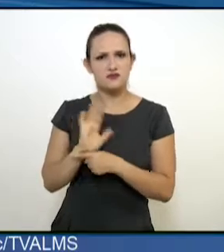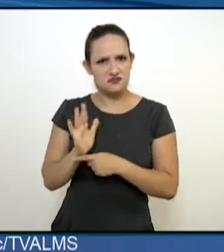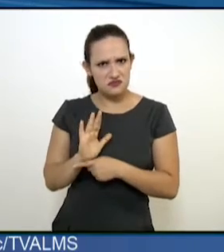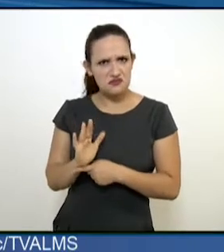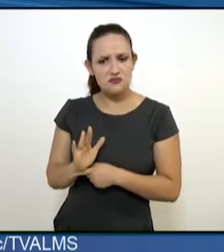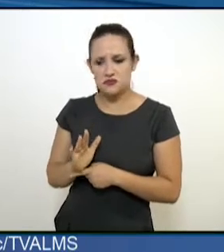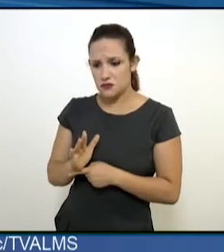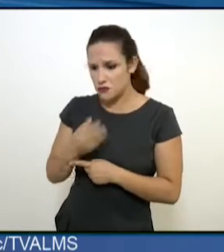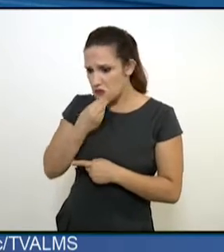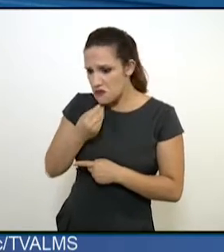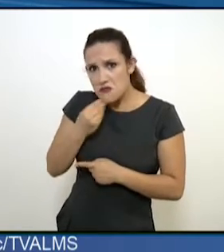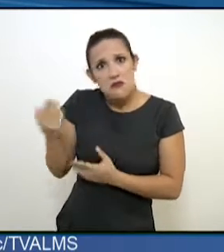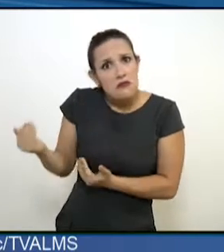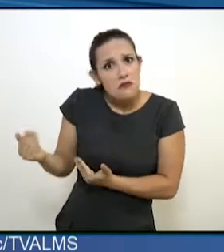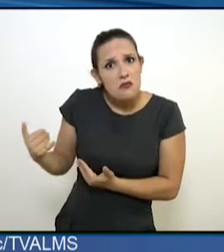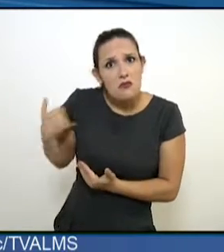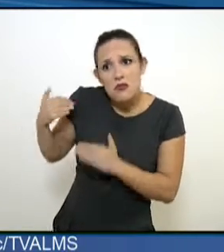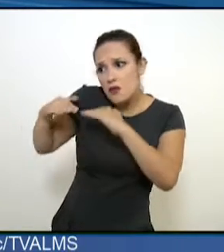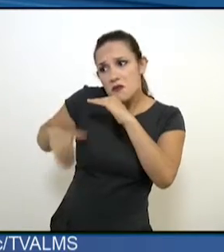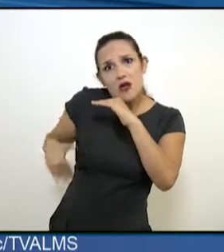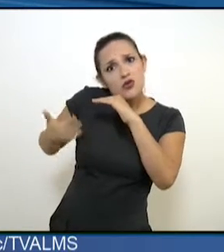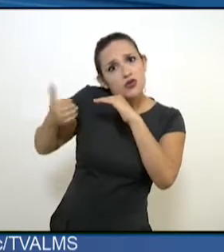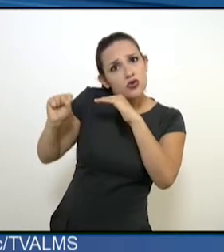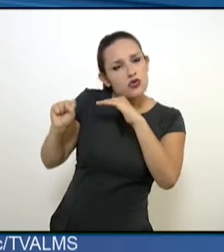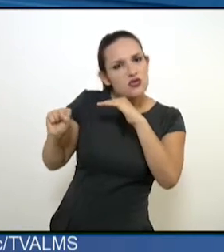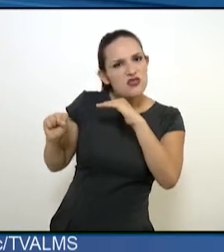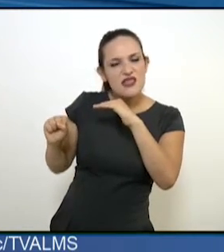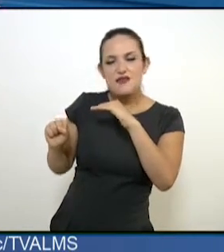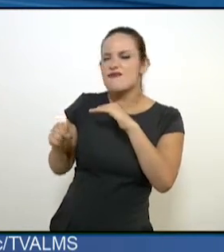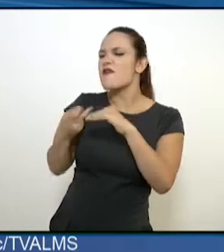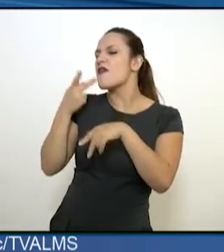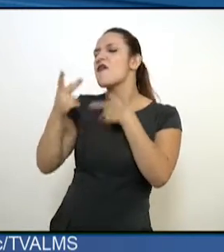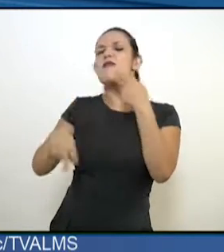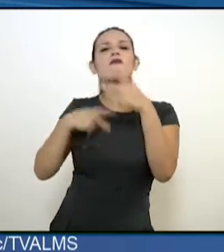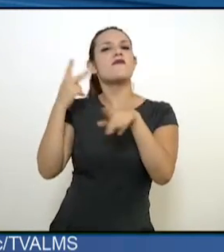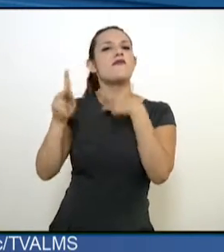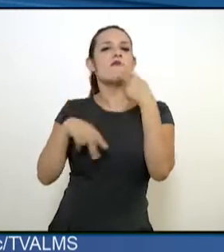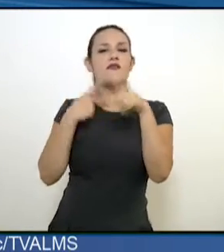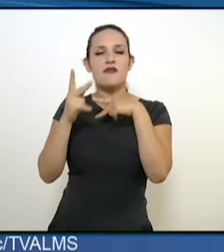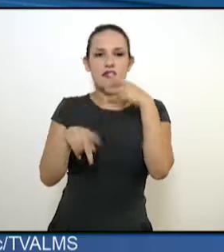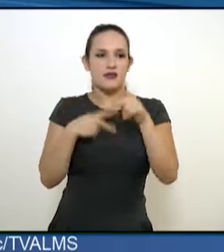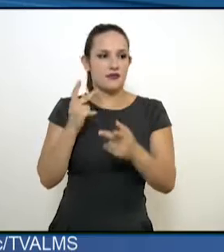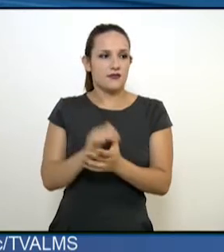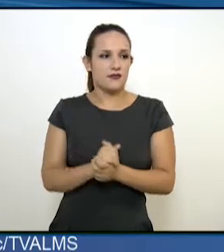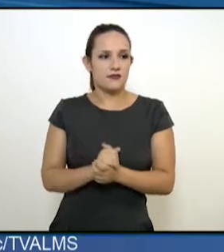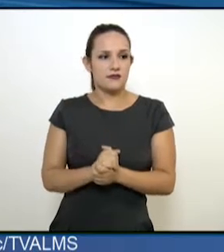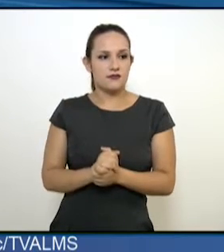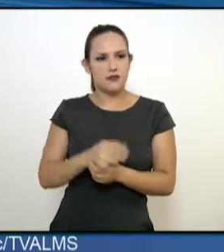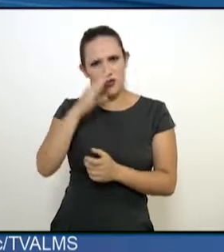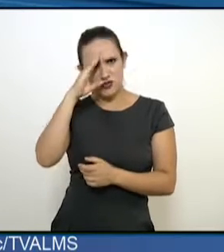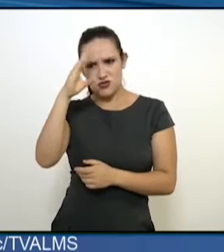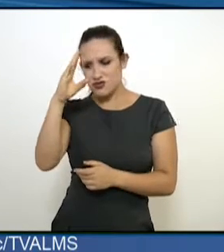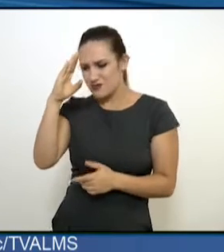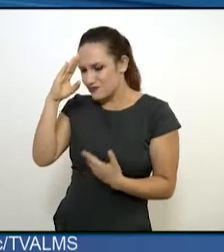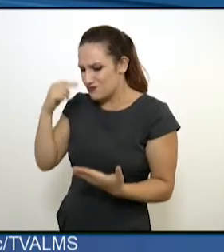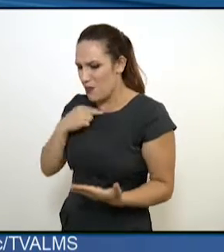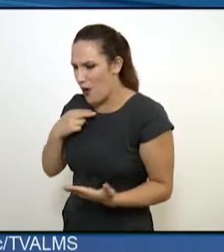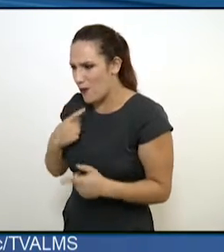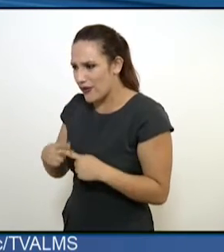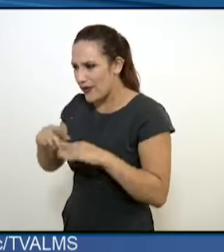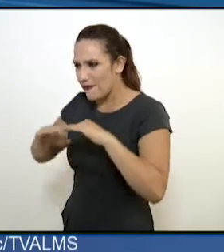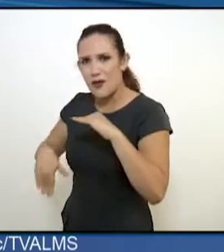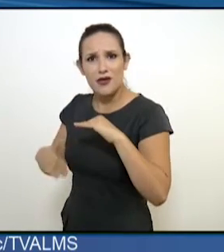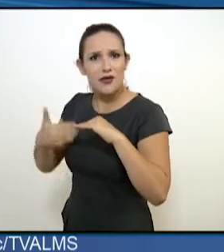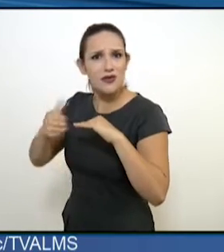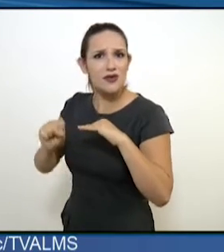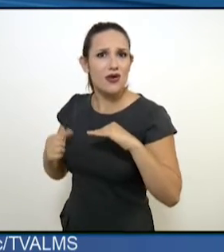moleques, de meninos, humilhando os policiais, aliás, na verdade, os soldados brasileiros, e sem poder fazer absolutamente nada,